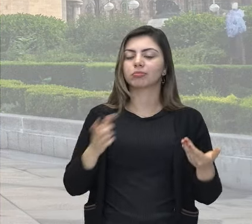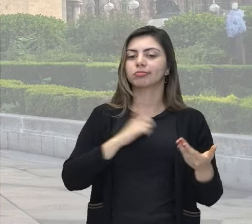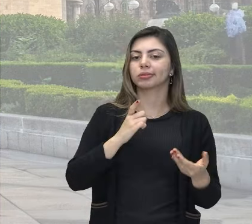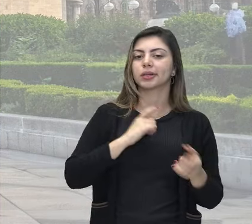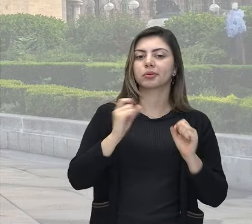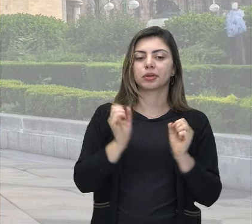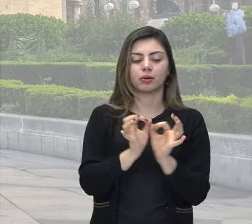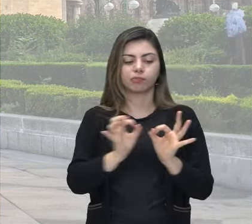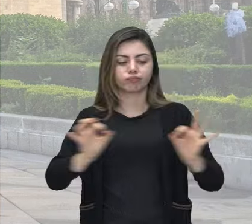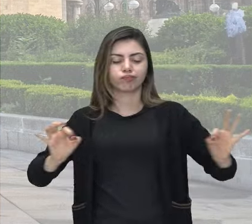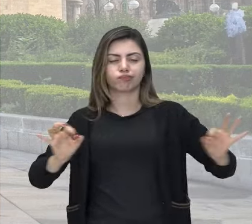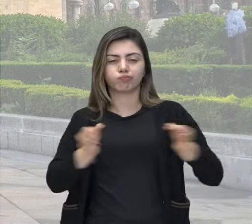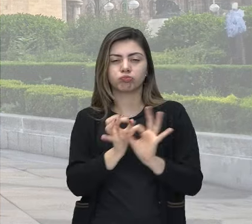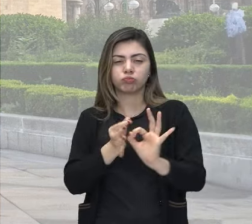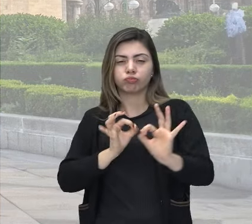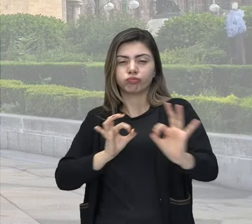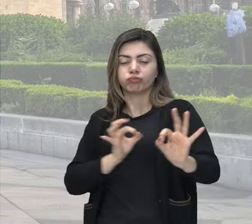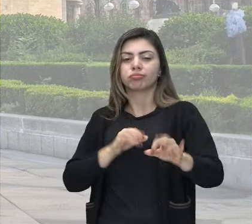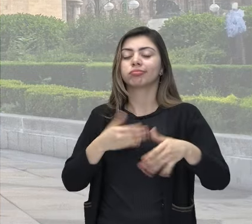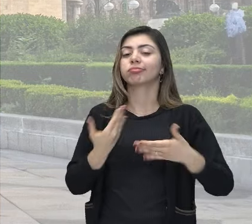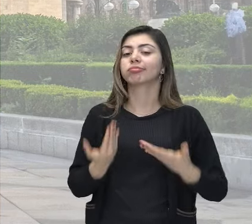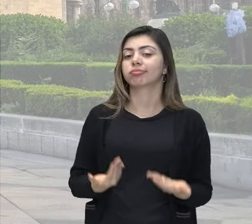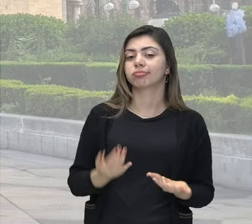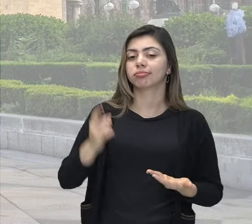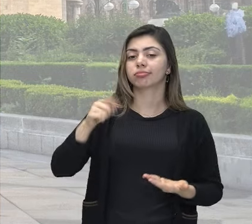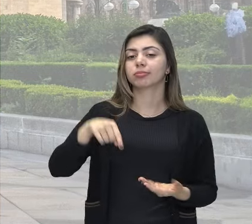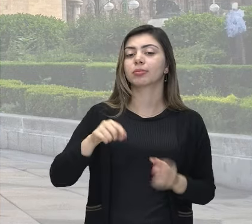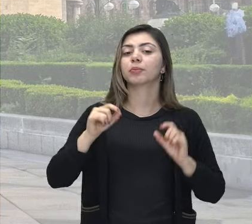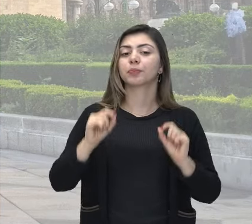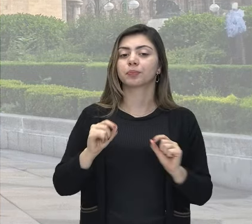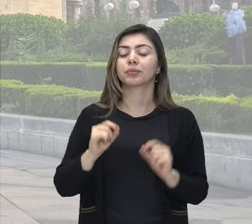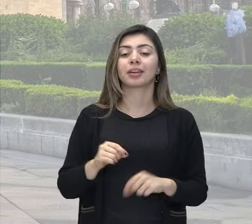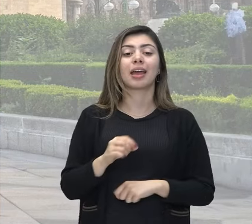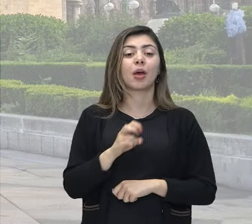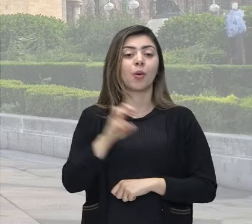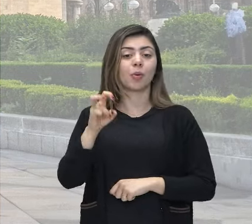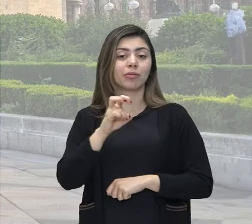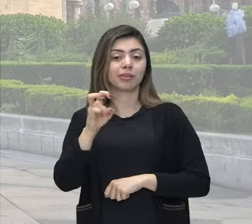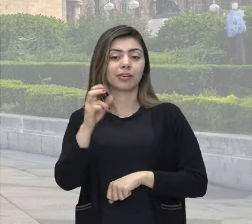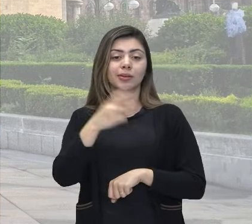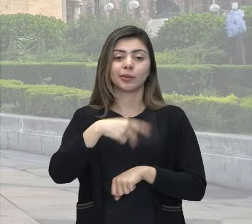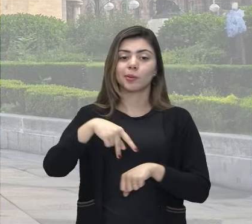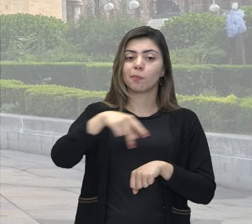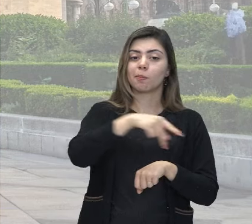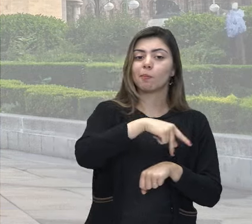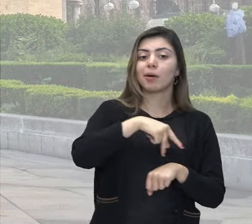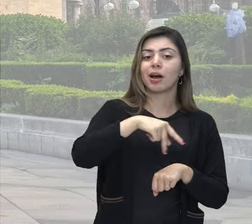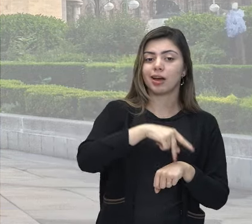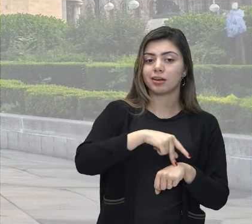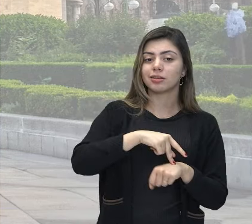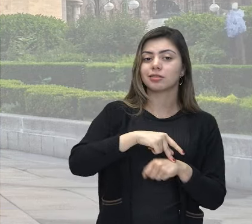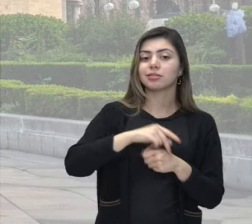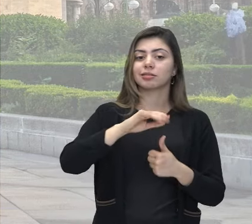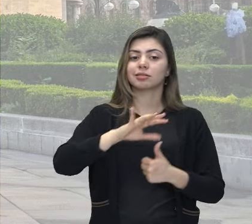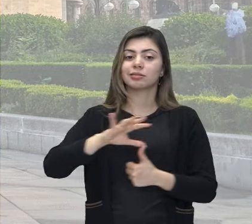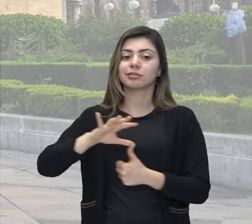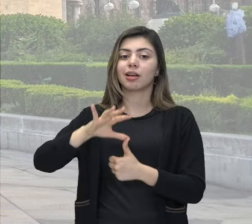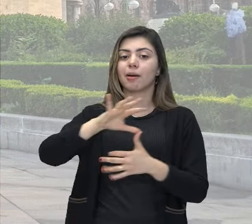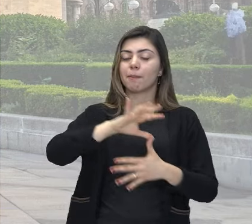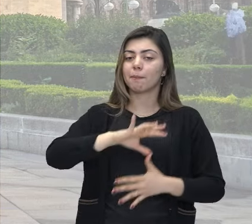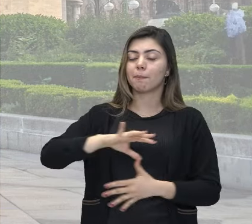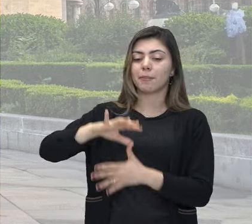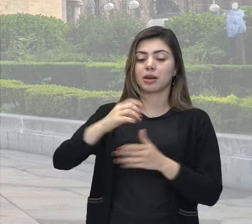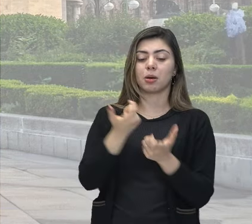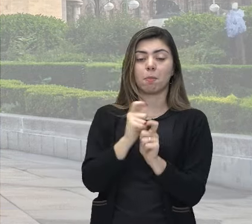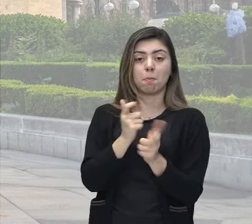territorial, ok? E isso vai ser considerado o quinto maior país aí